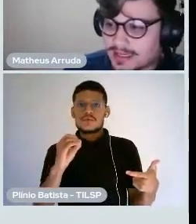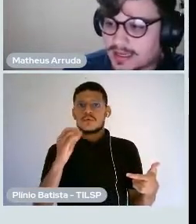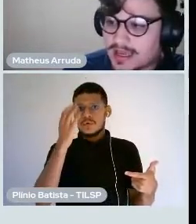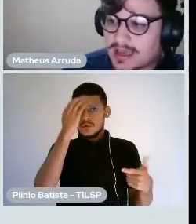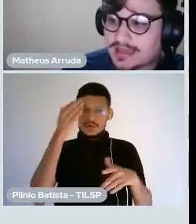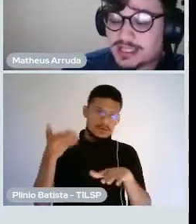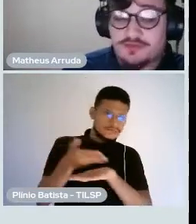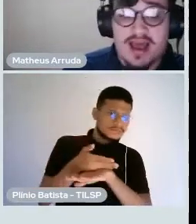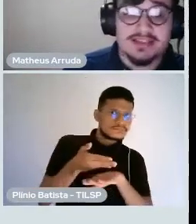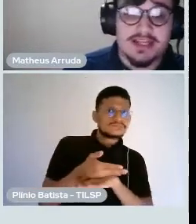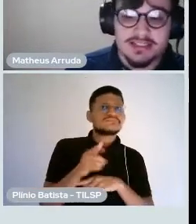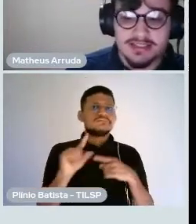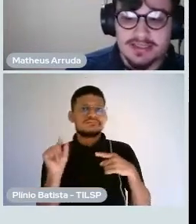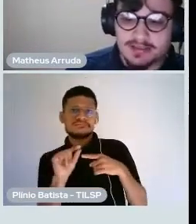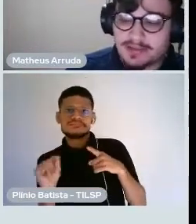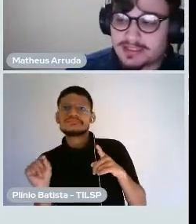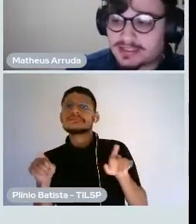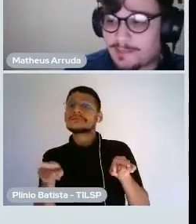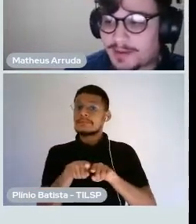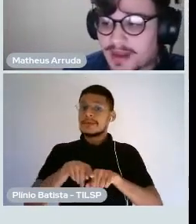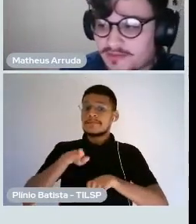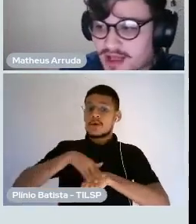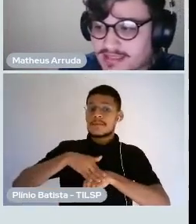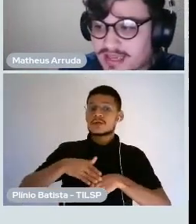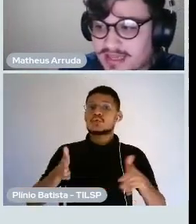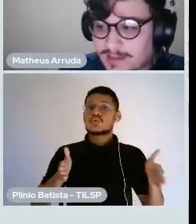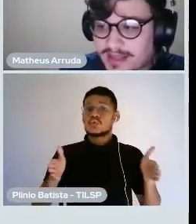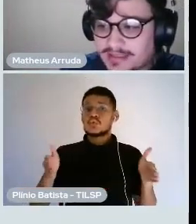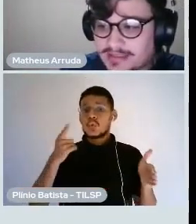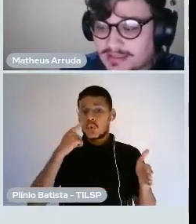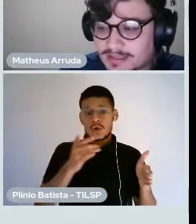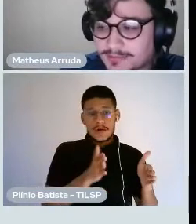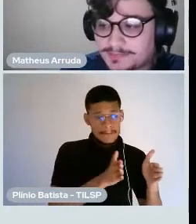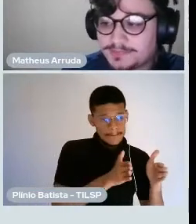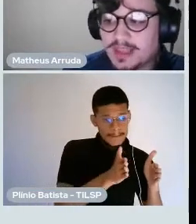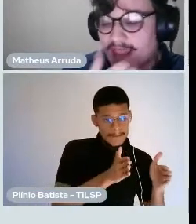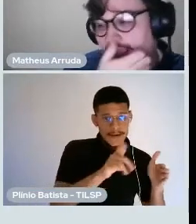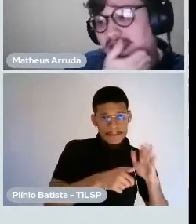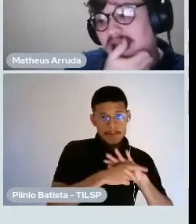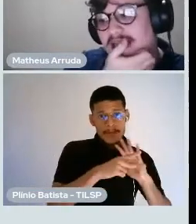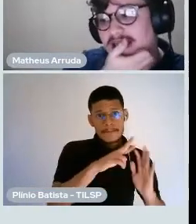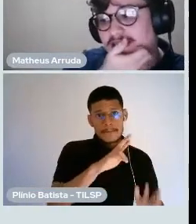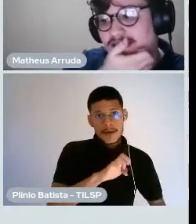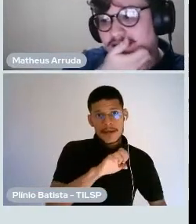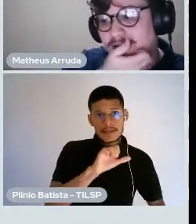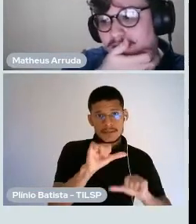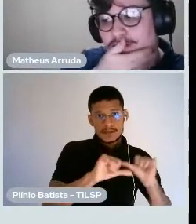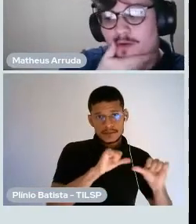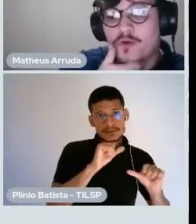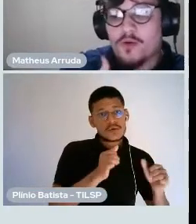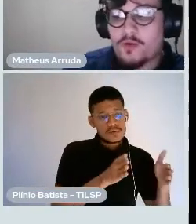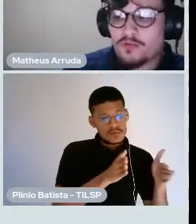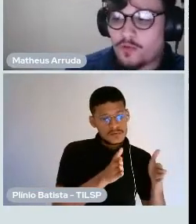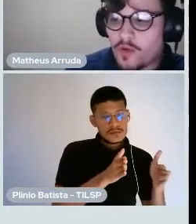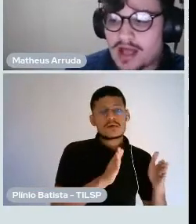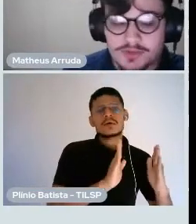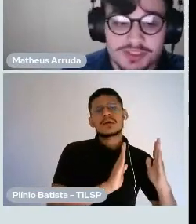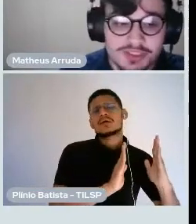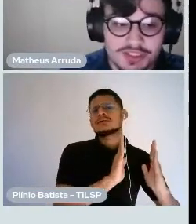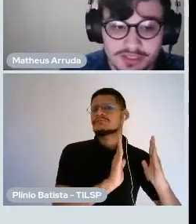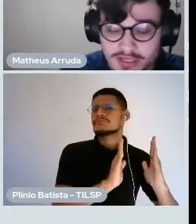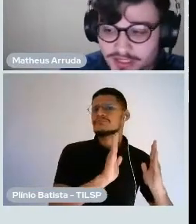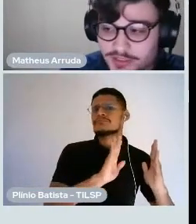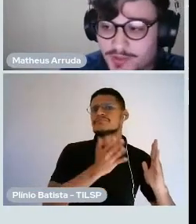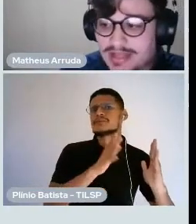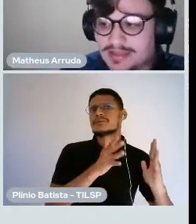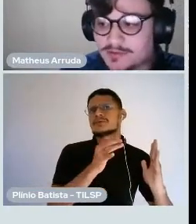partezinha aqui, nas fases que a gente tem. A gente tem a primeira fase, que é a da pré-transição, que aí é de 4